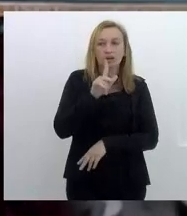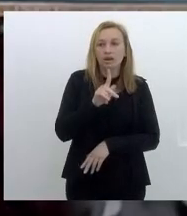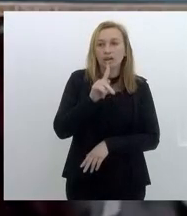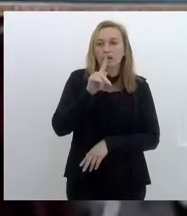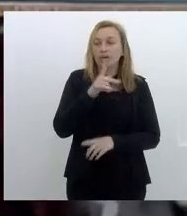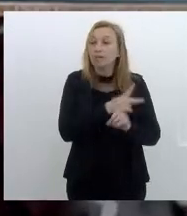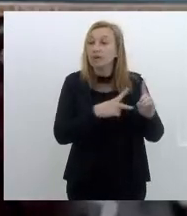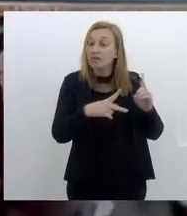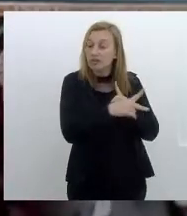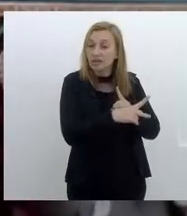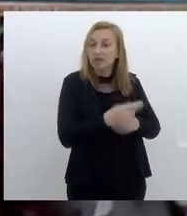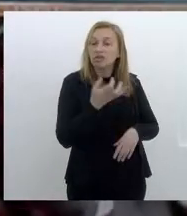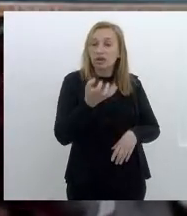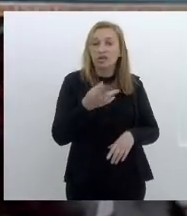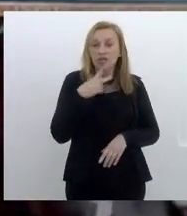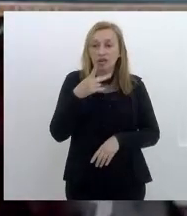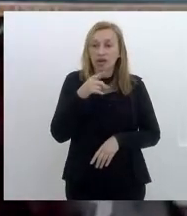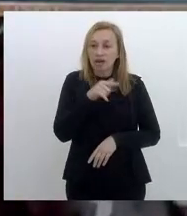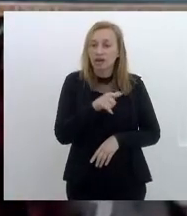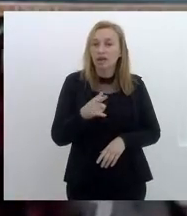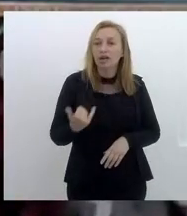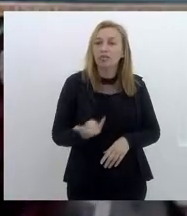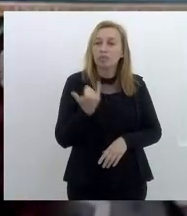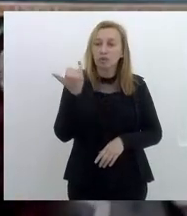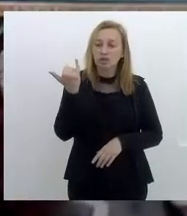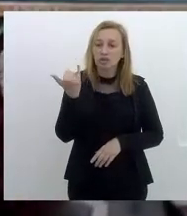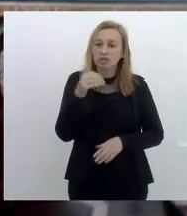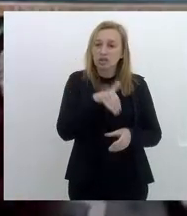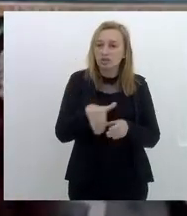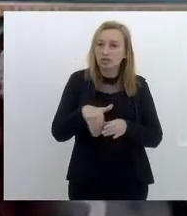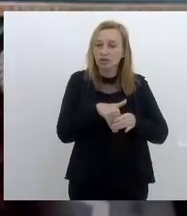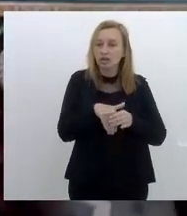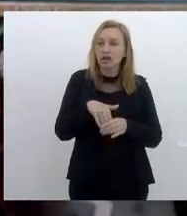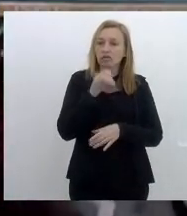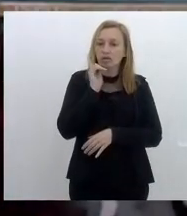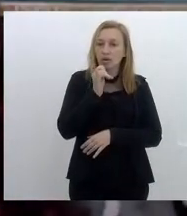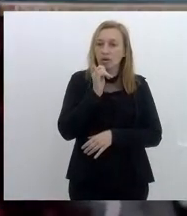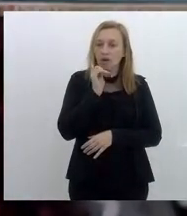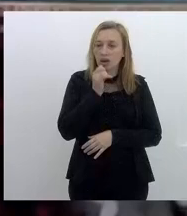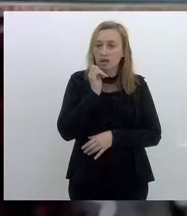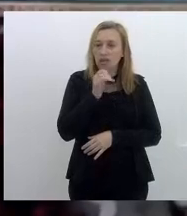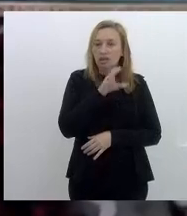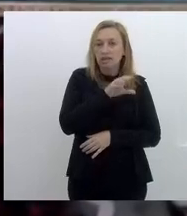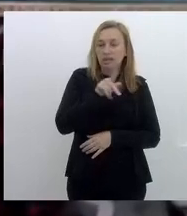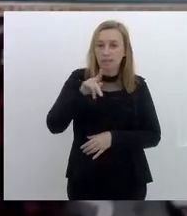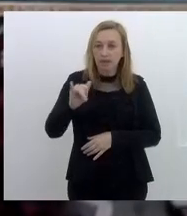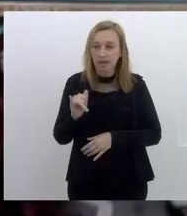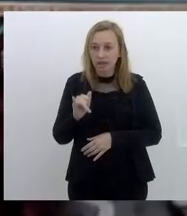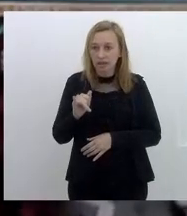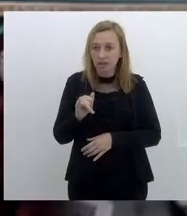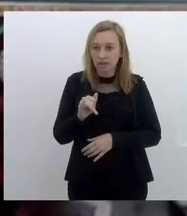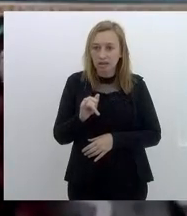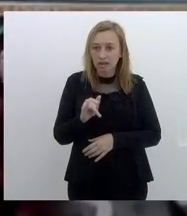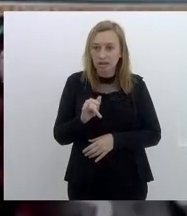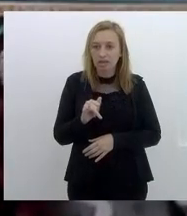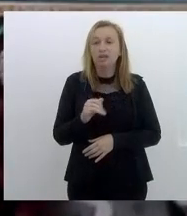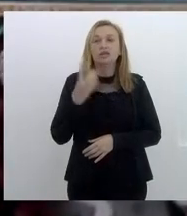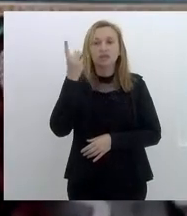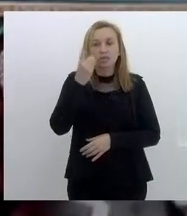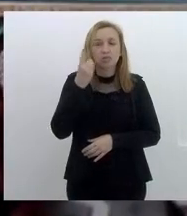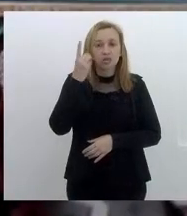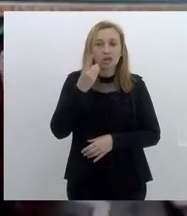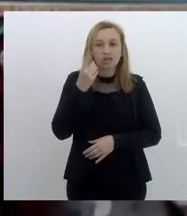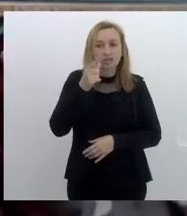quero aqui ressaltar a importância de votar nos o relatório da CPI presidida pelo Deputado